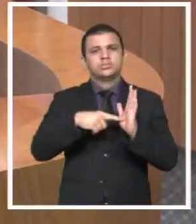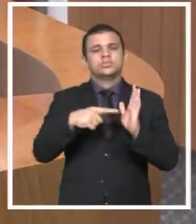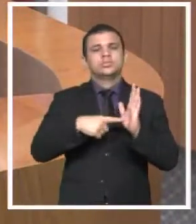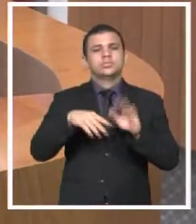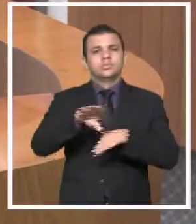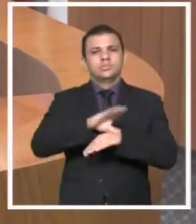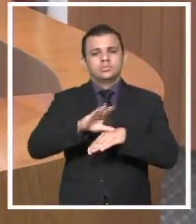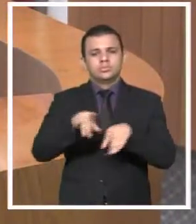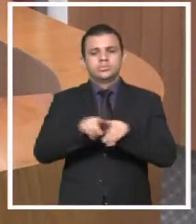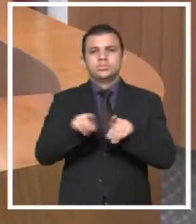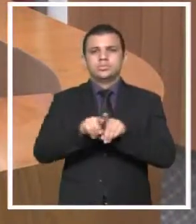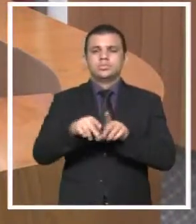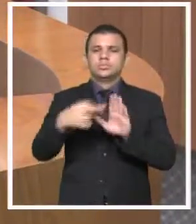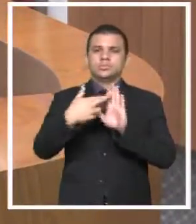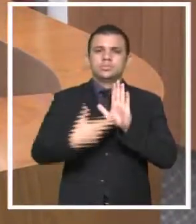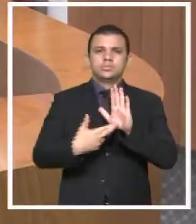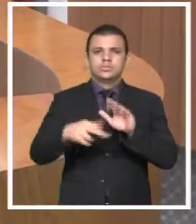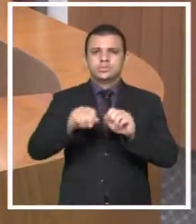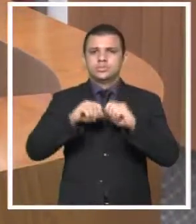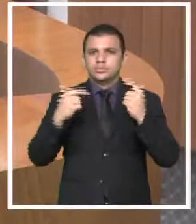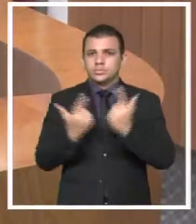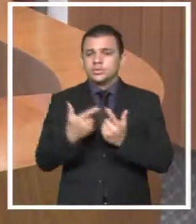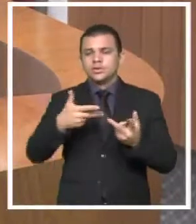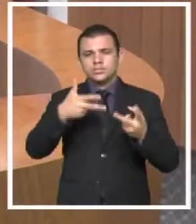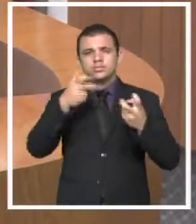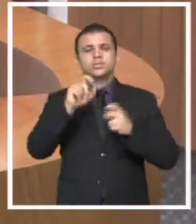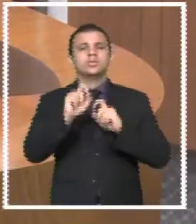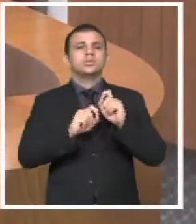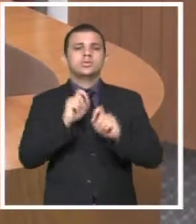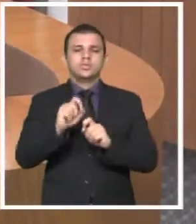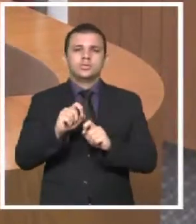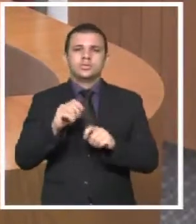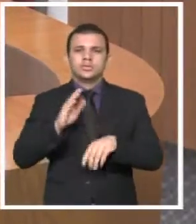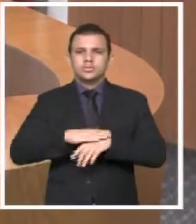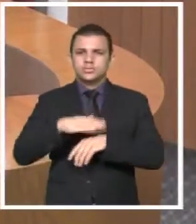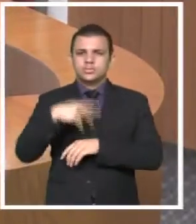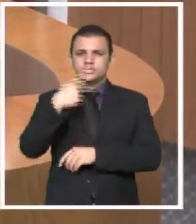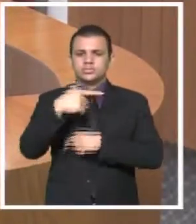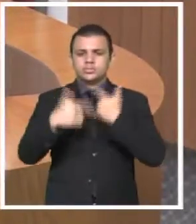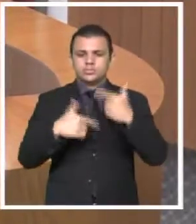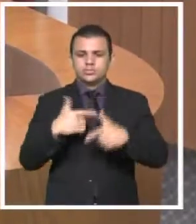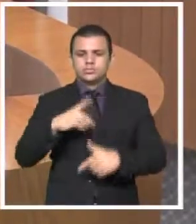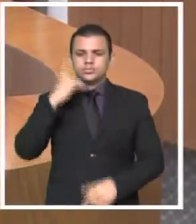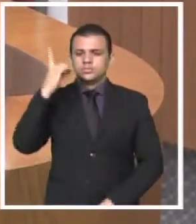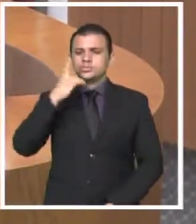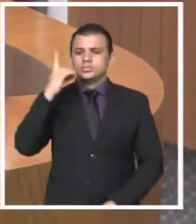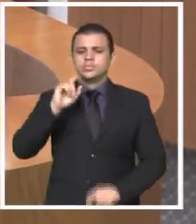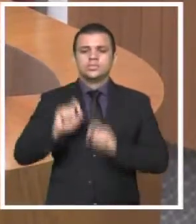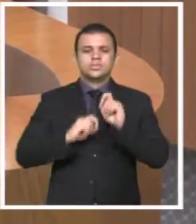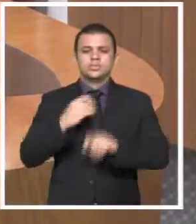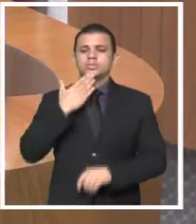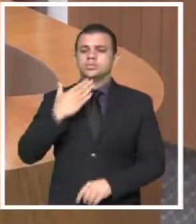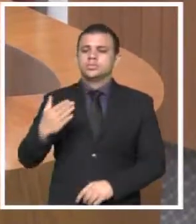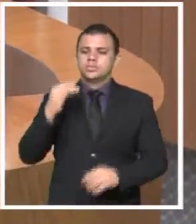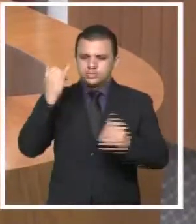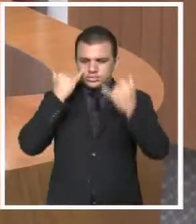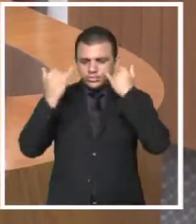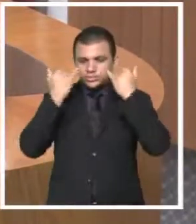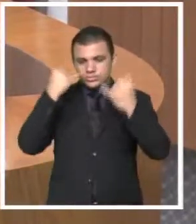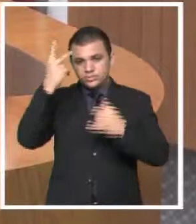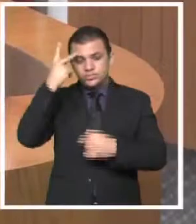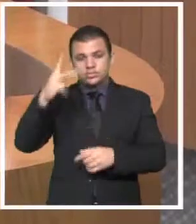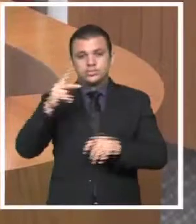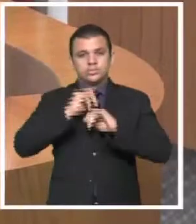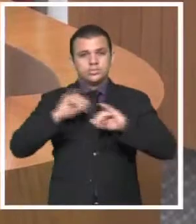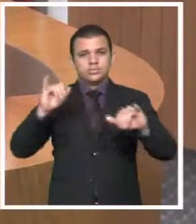Casa, Vossa Excelência vai verificar que tem lá, é do exercício parlamentar, solicitar informações dos órgãos